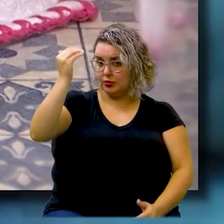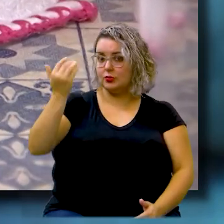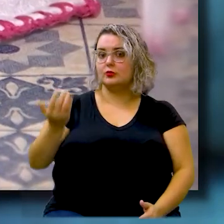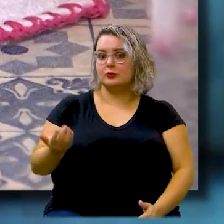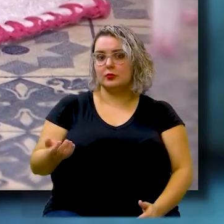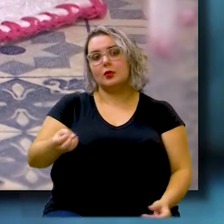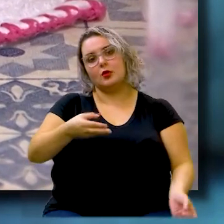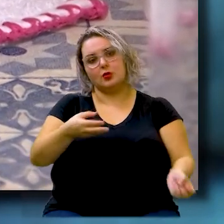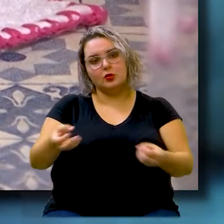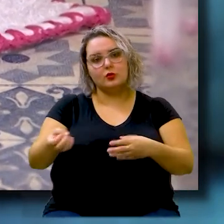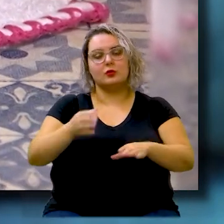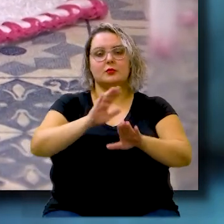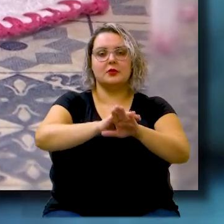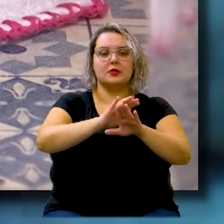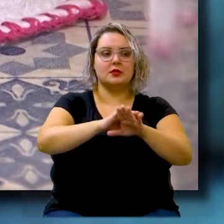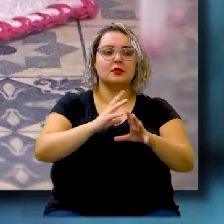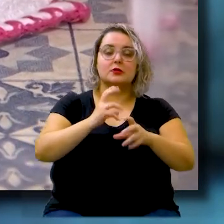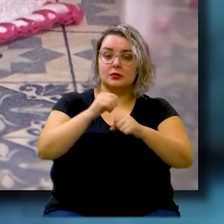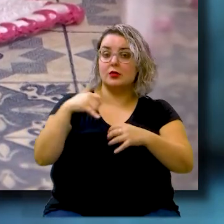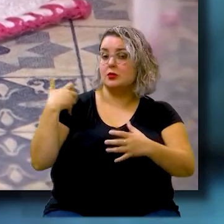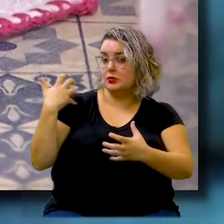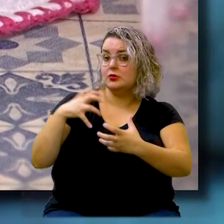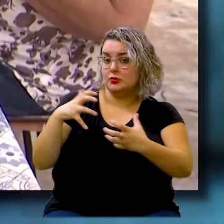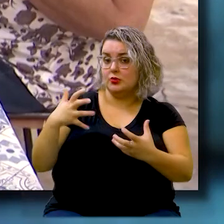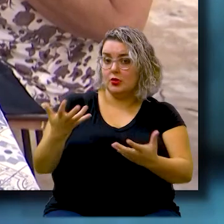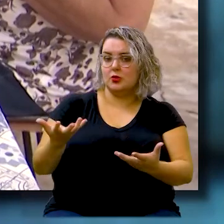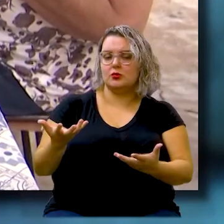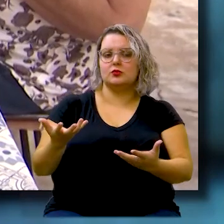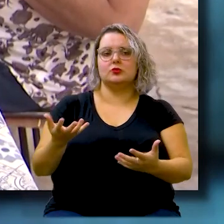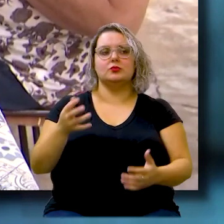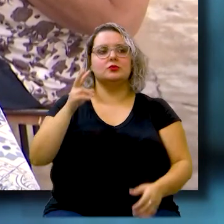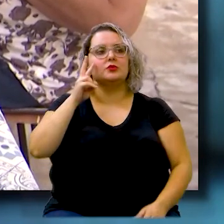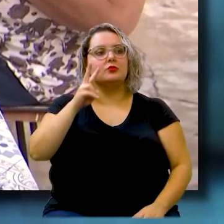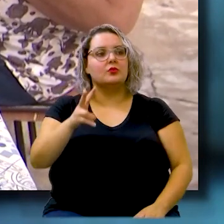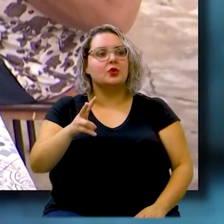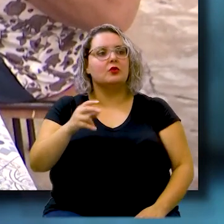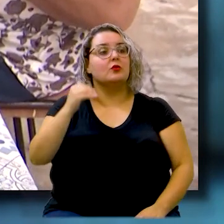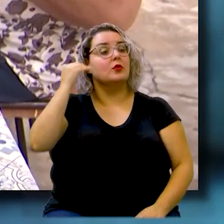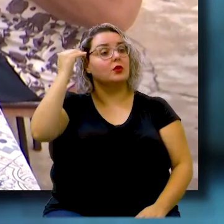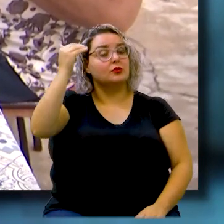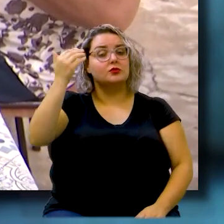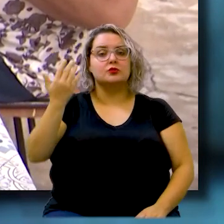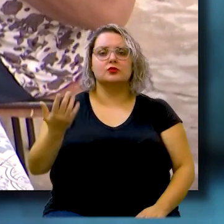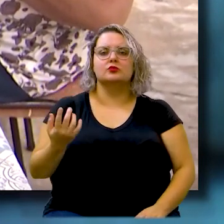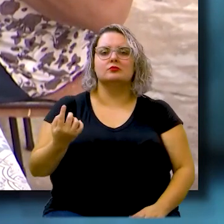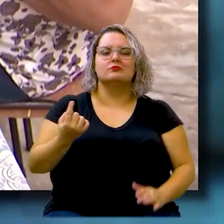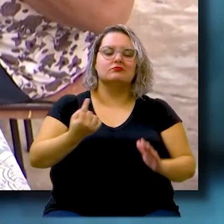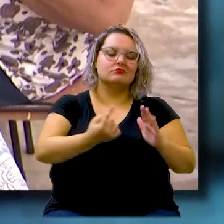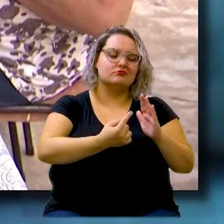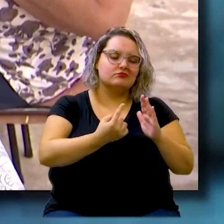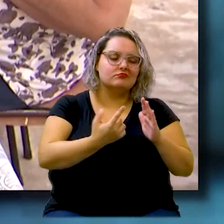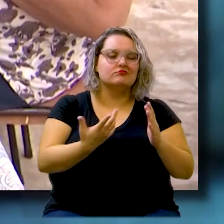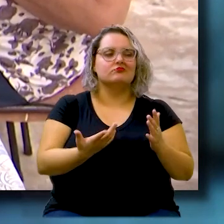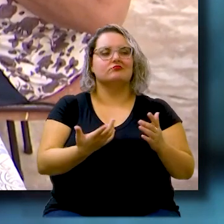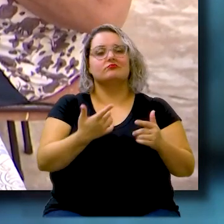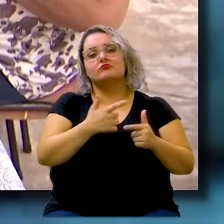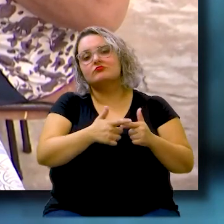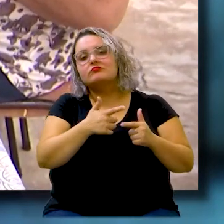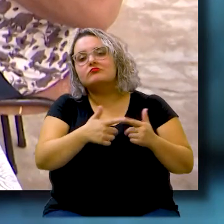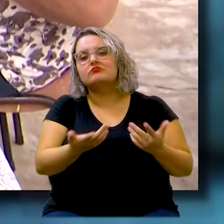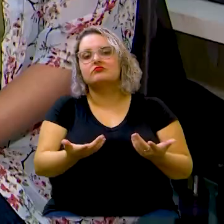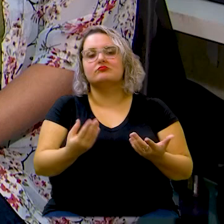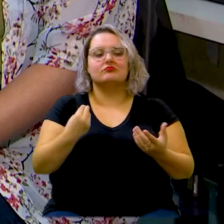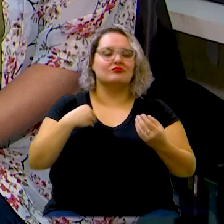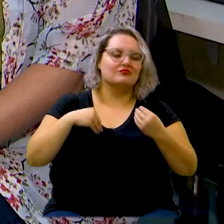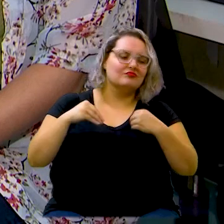mais recente na Ação Forte, adultos idosos, você vê aquele adulto em situação de isolamento, que estava com problemas, né,